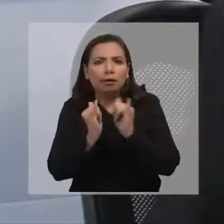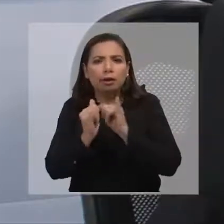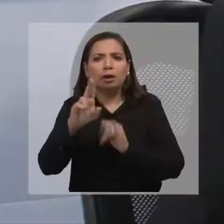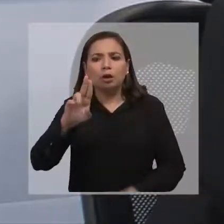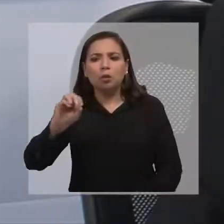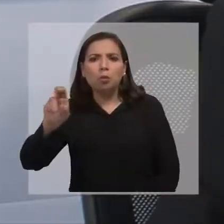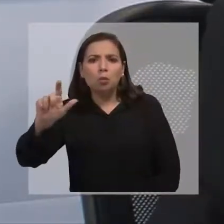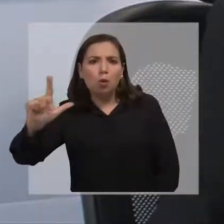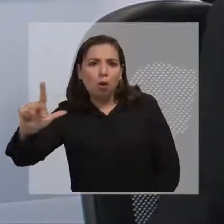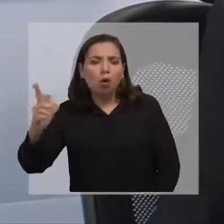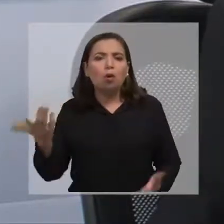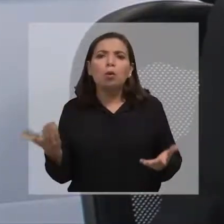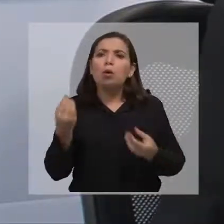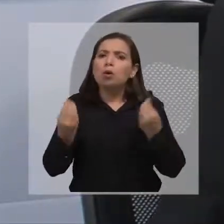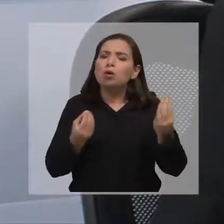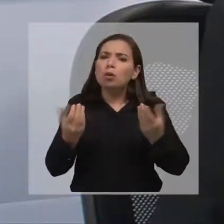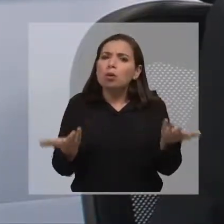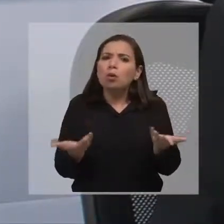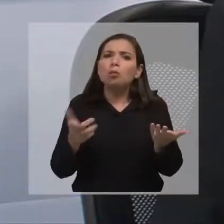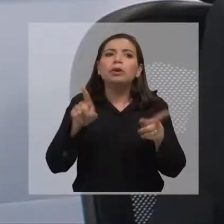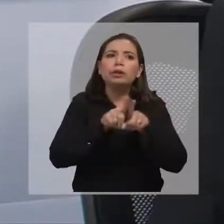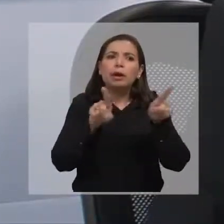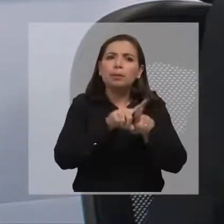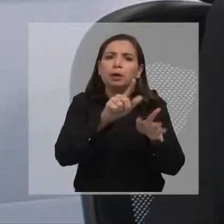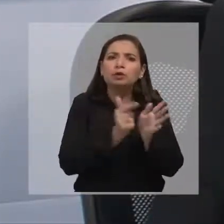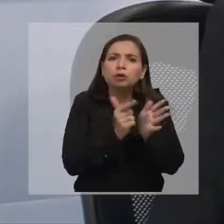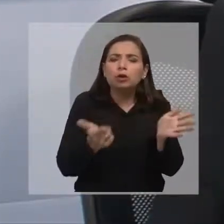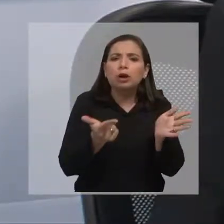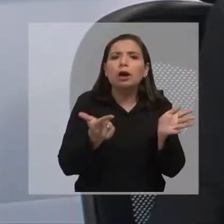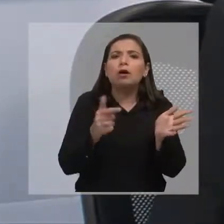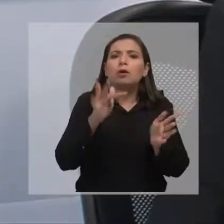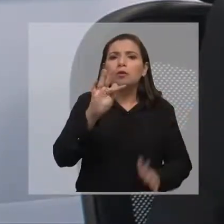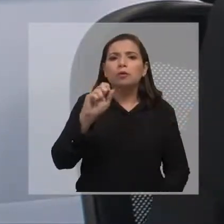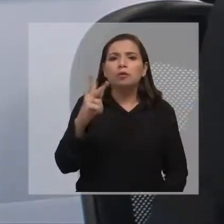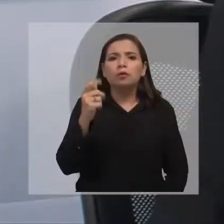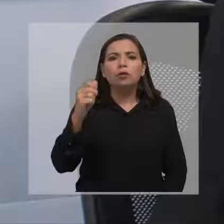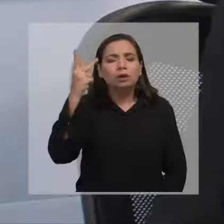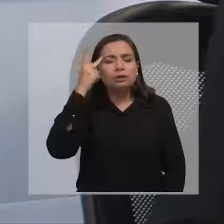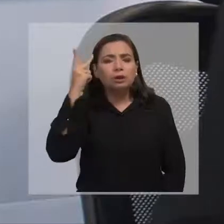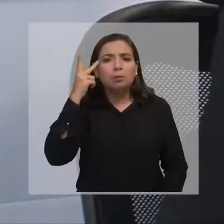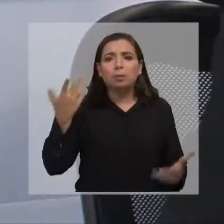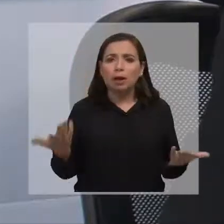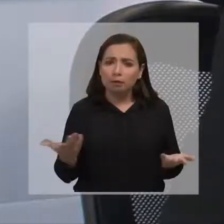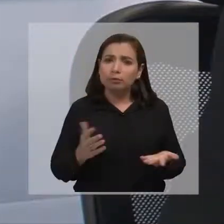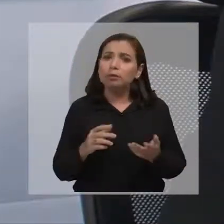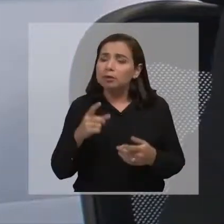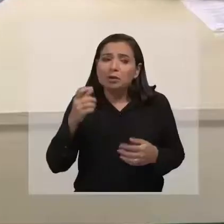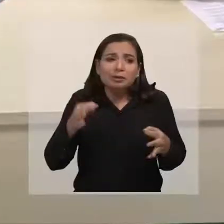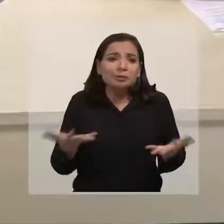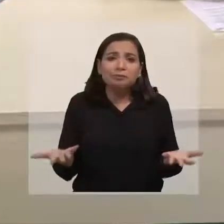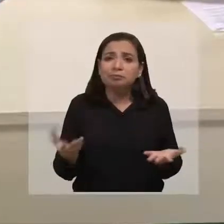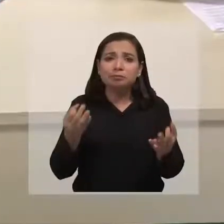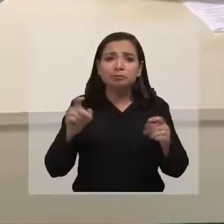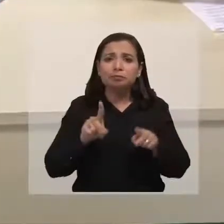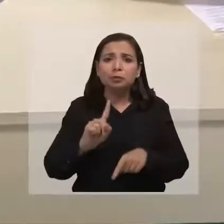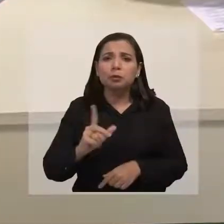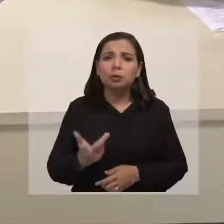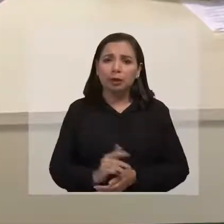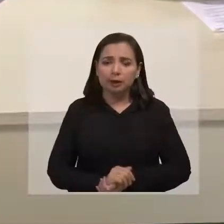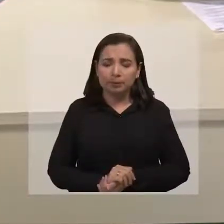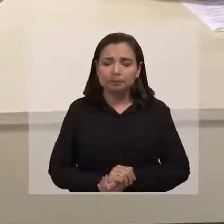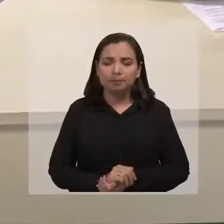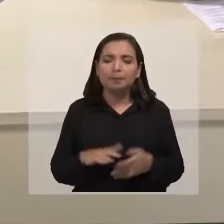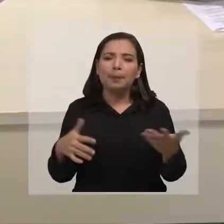também como a briga contra o jornal Estado de São Paulo. Não ajuda, Paulo. O debate político, o contraponto partidário, divisões